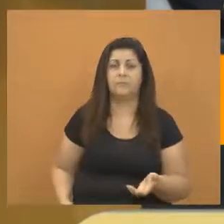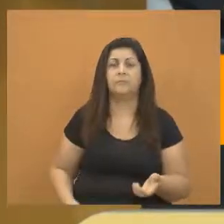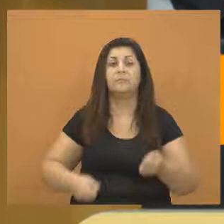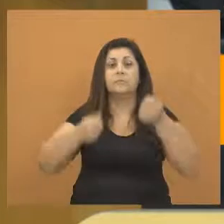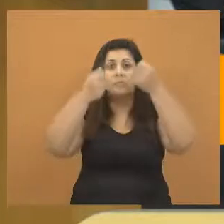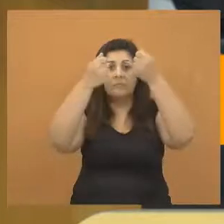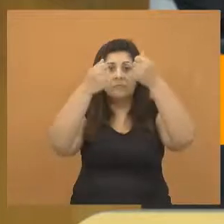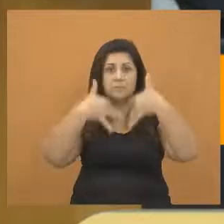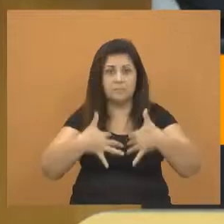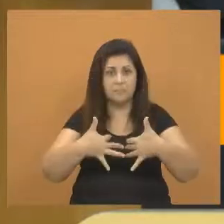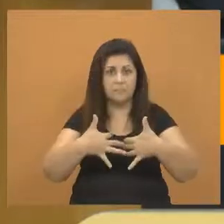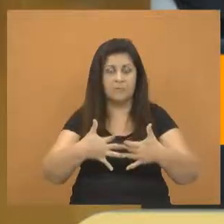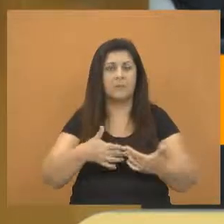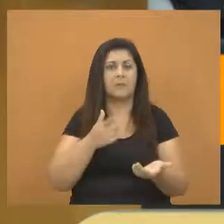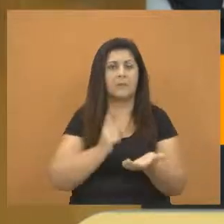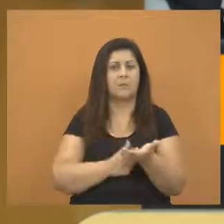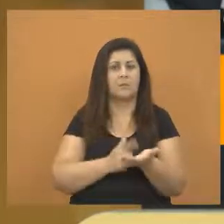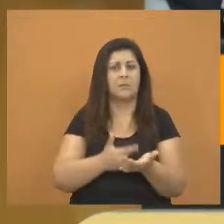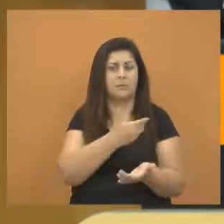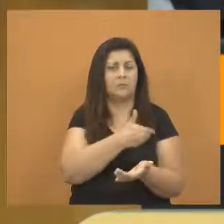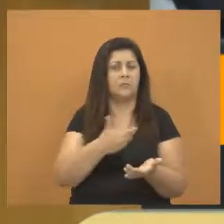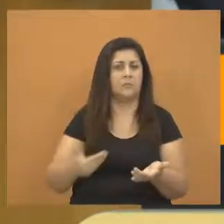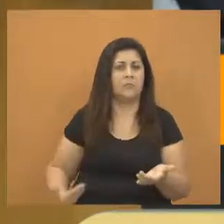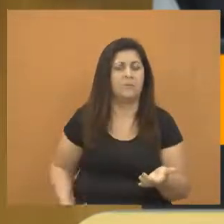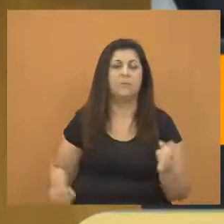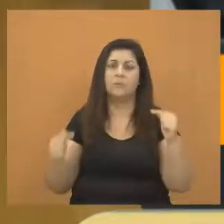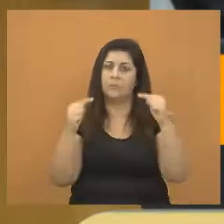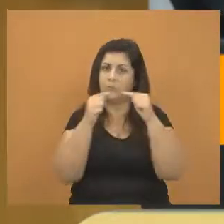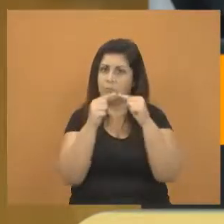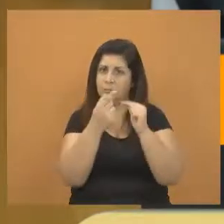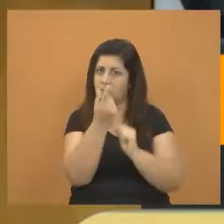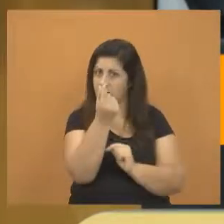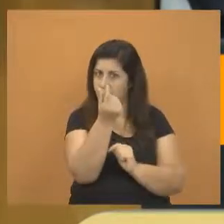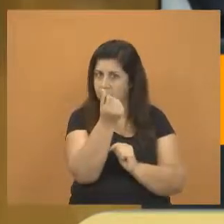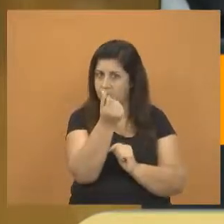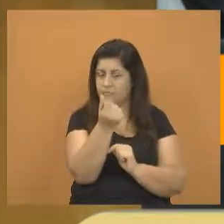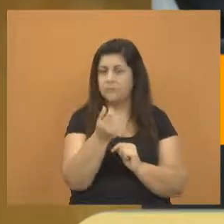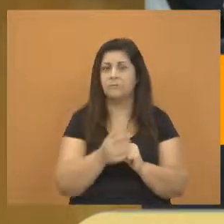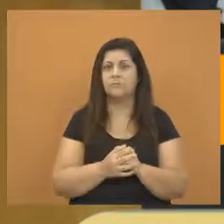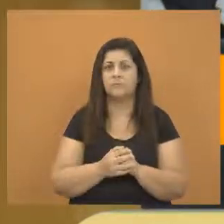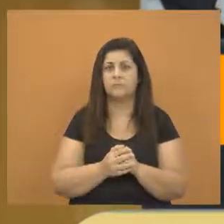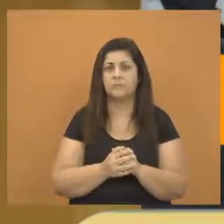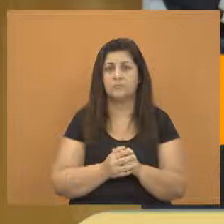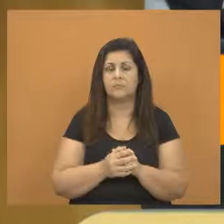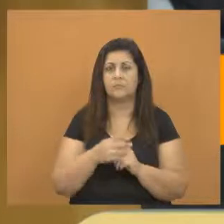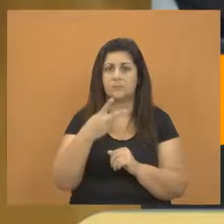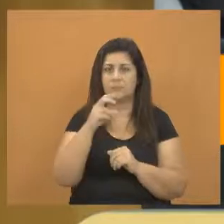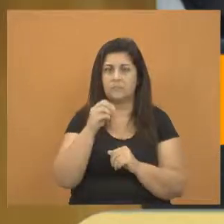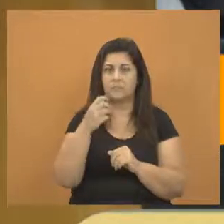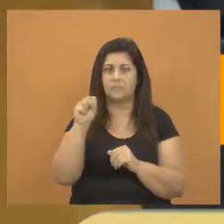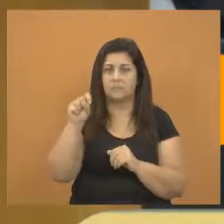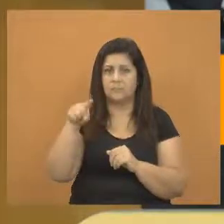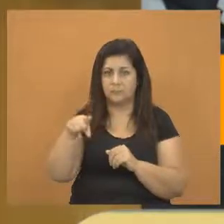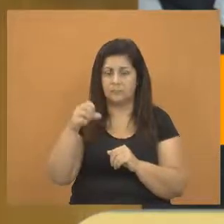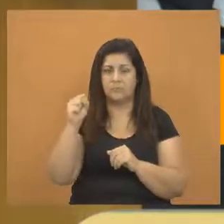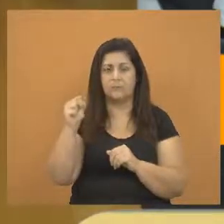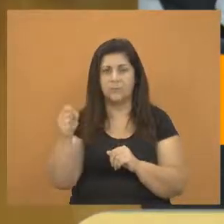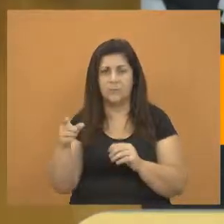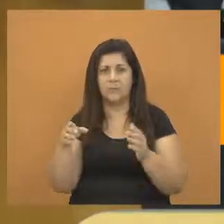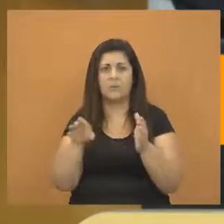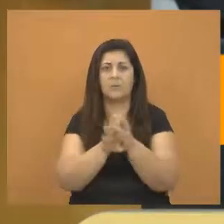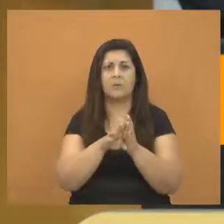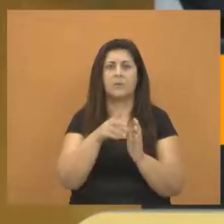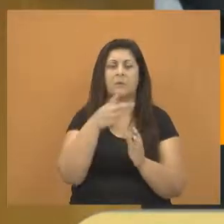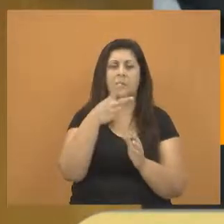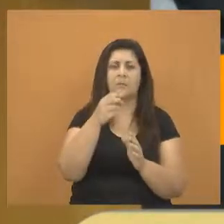dos programas governamentais, metas, custos, exercícios 2018, 2019,